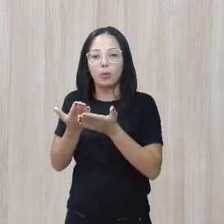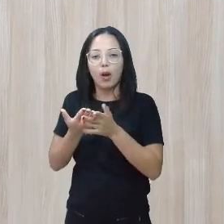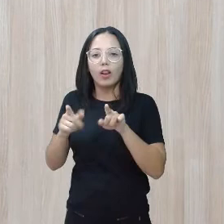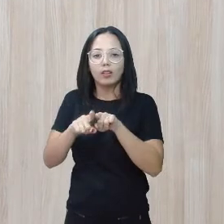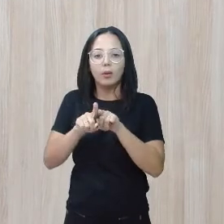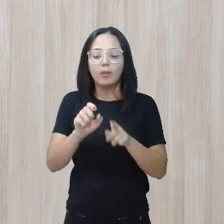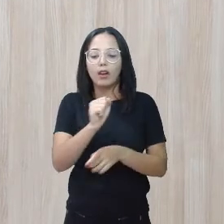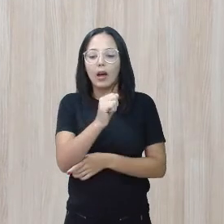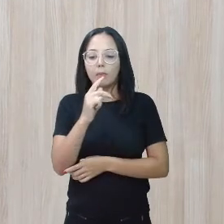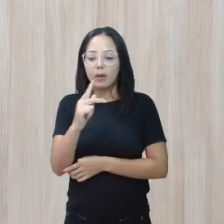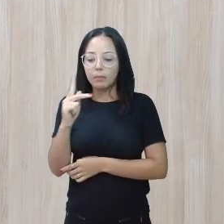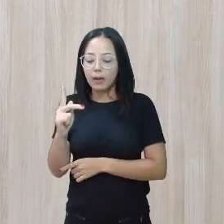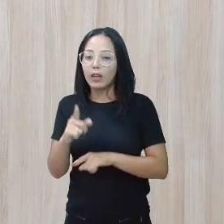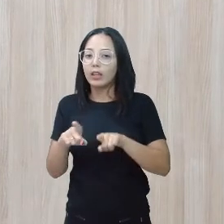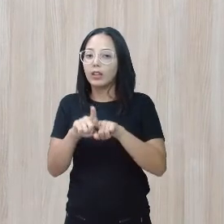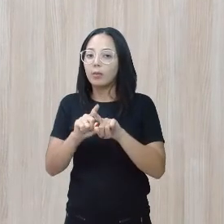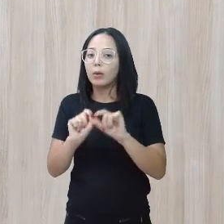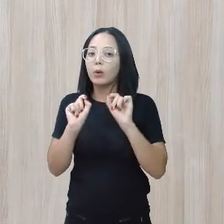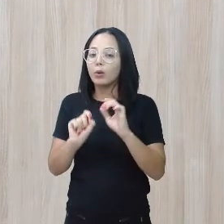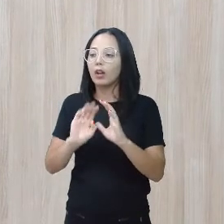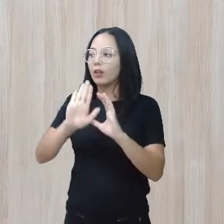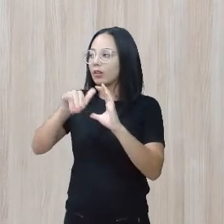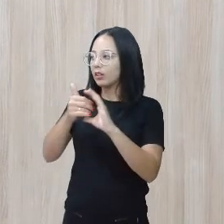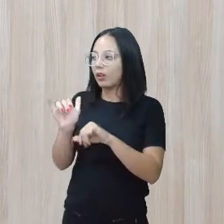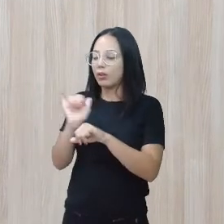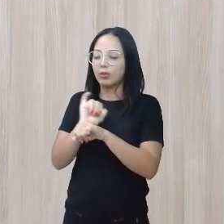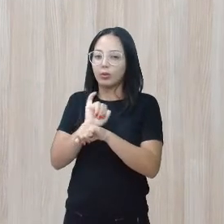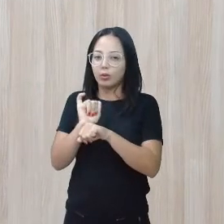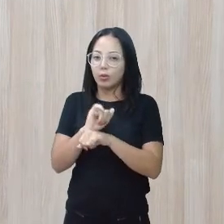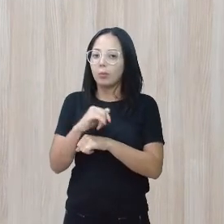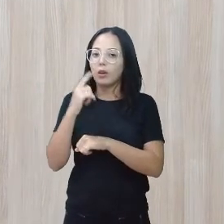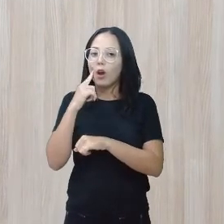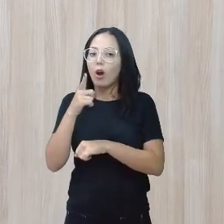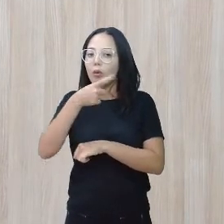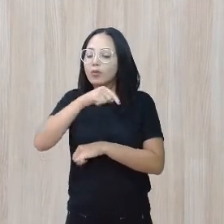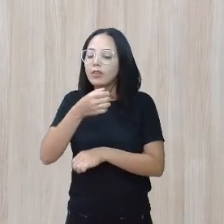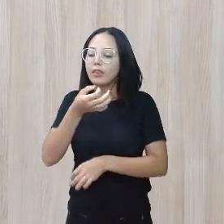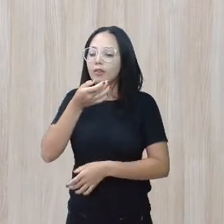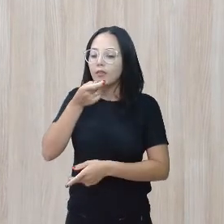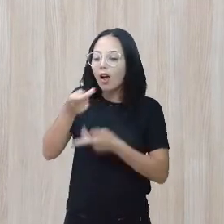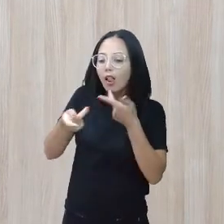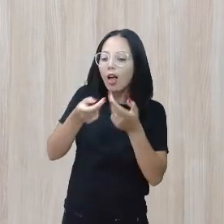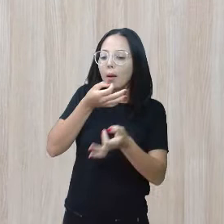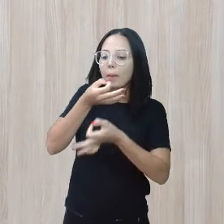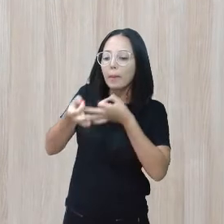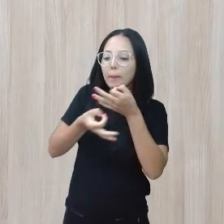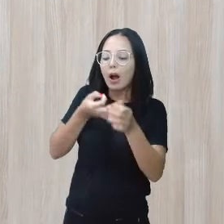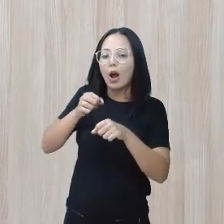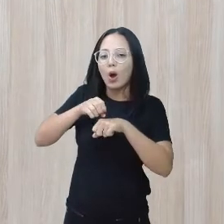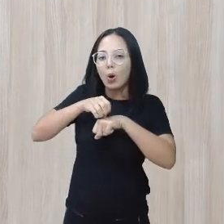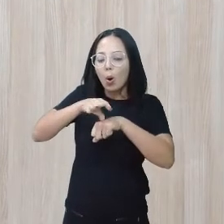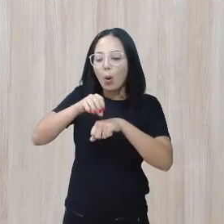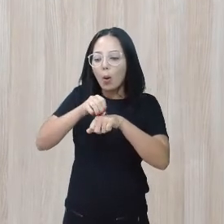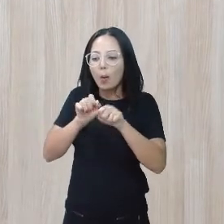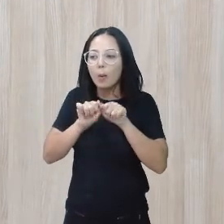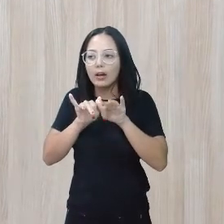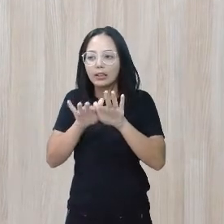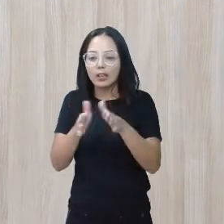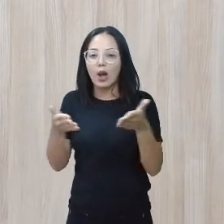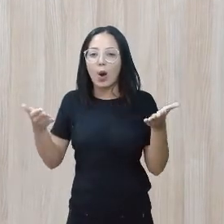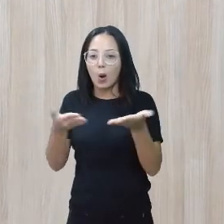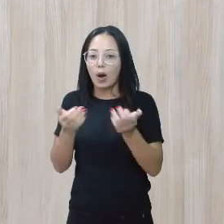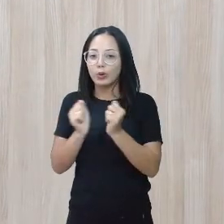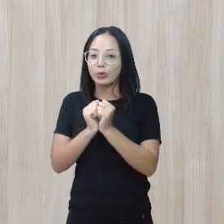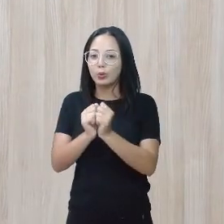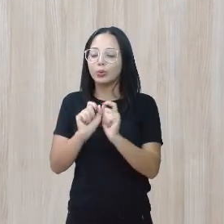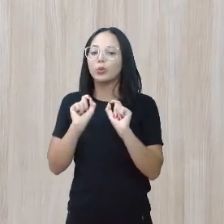Educa Recife e também no nosso canal no YouTube, rever, comentar, compartilhar, fazer o que você quiser lá na rede, ó. Do ladinho da sua